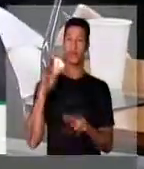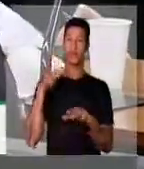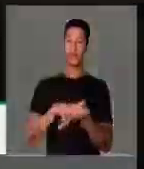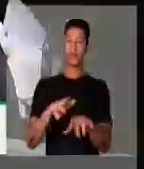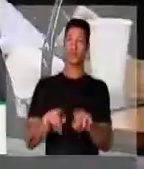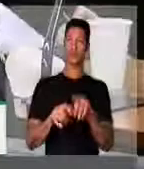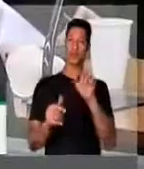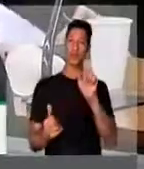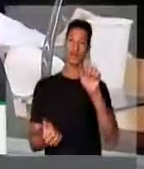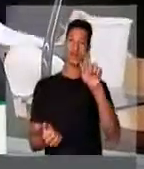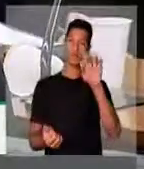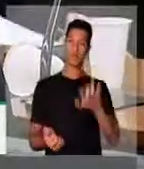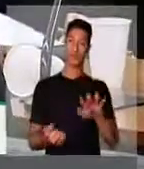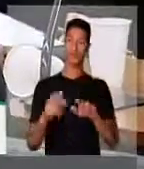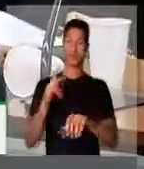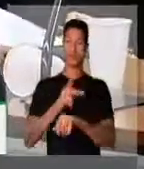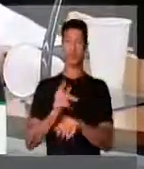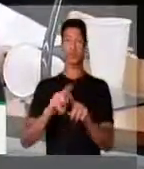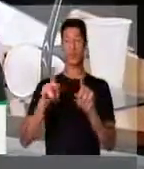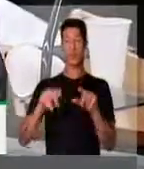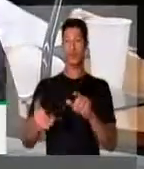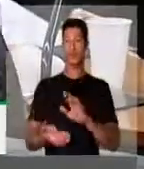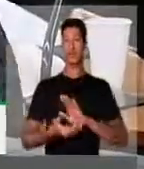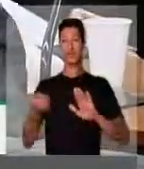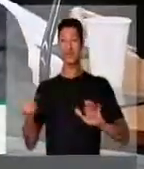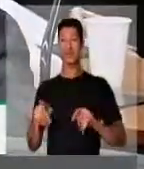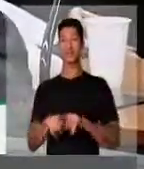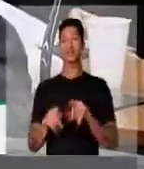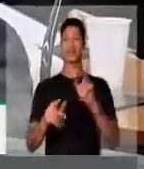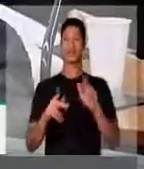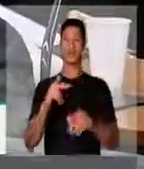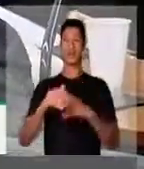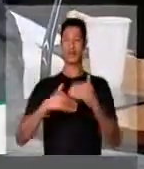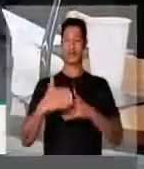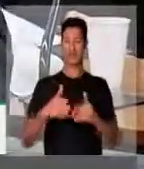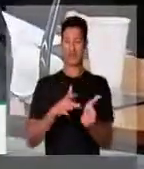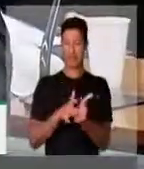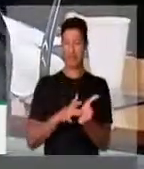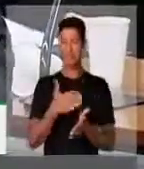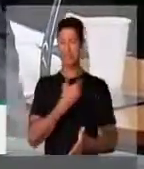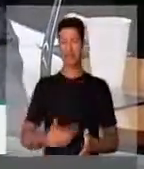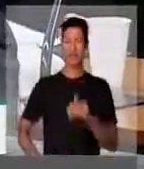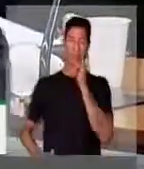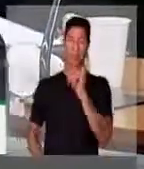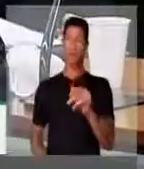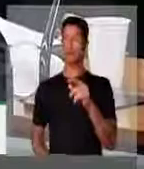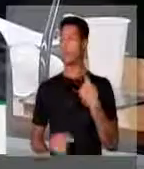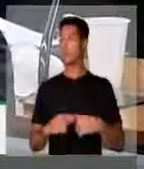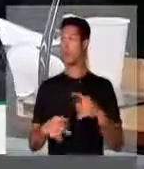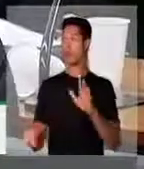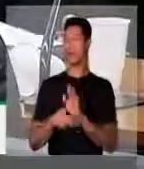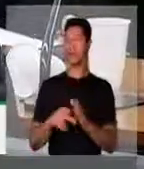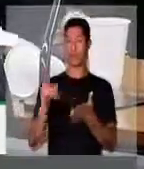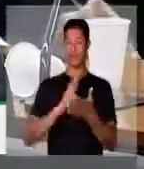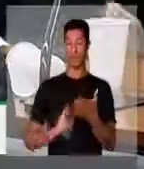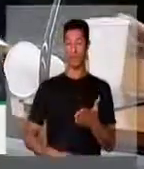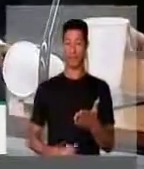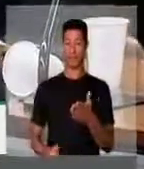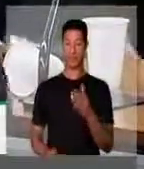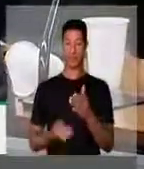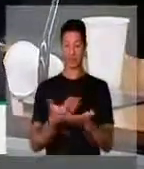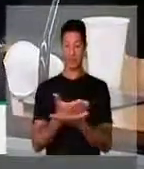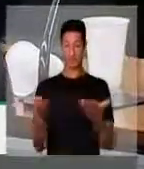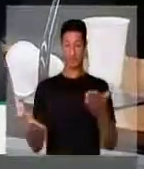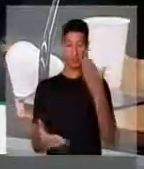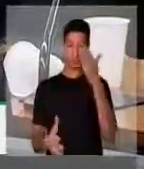reincluir os agentes penitenciários. Mas atiraram, e isso é um passa-moleque, publicamente, porque o próprio relator e